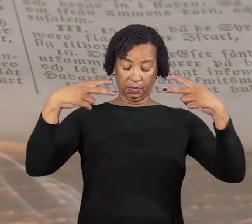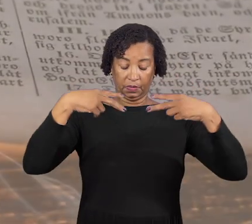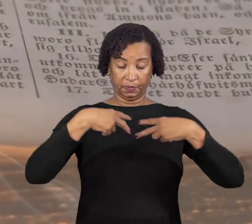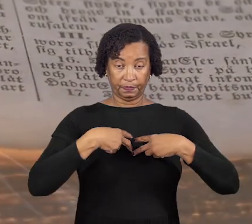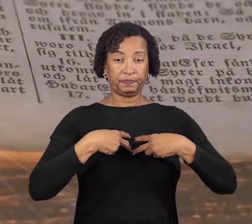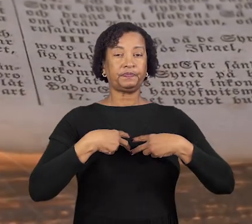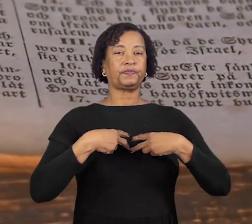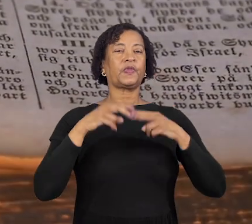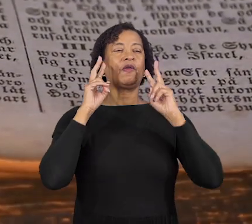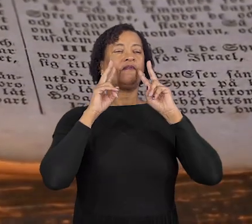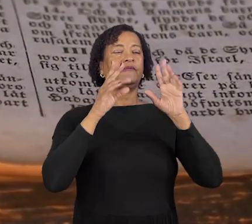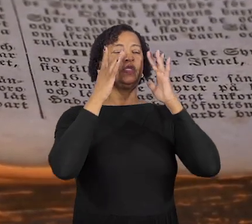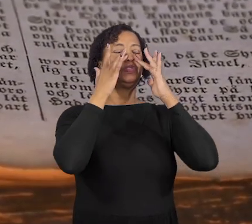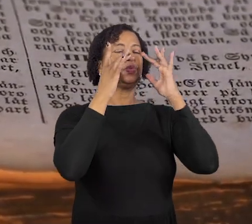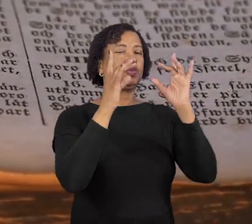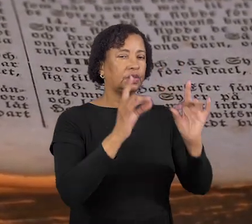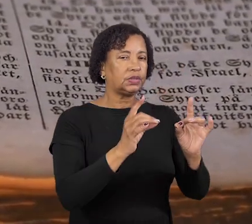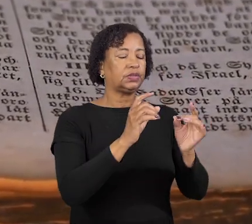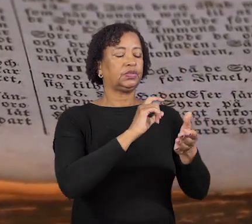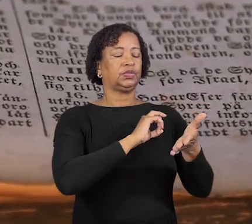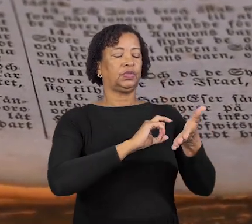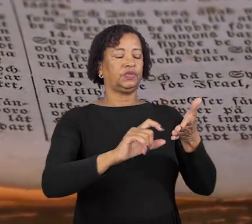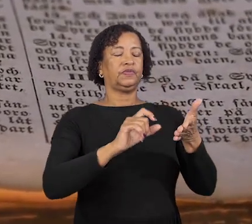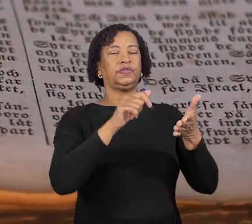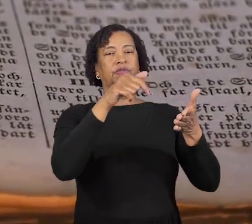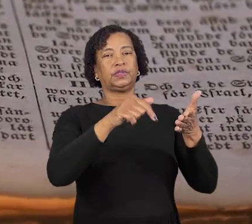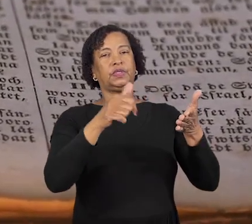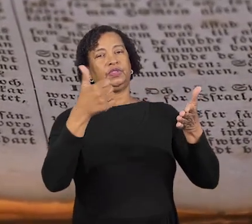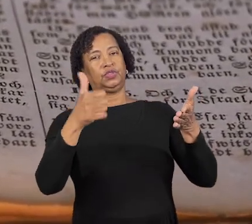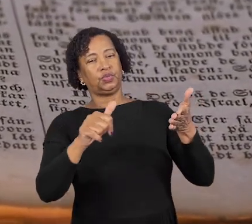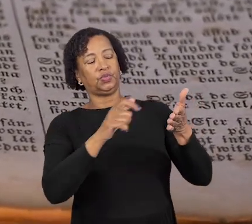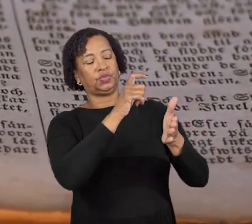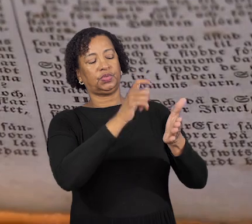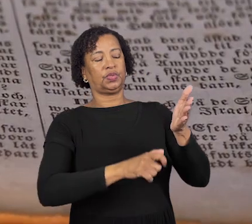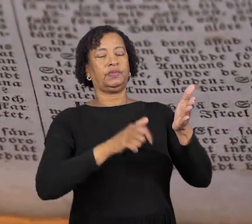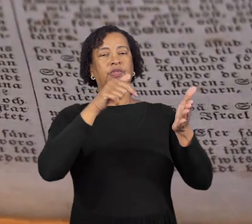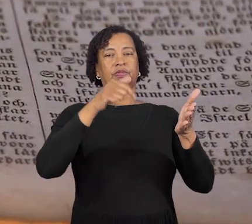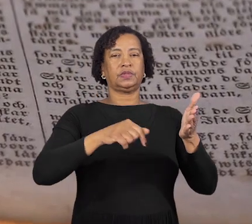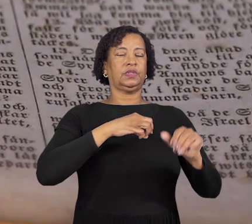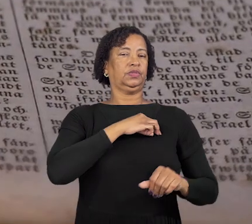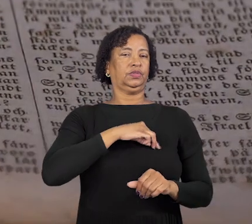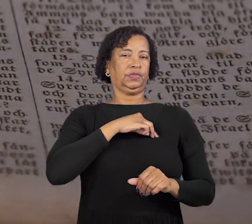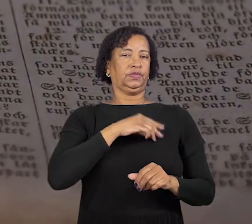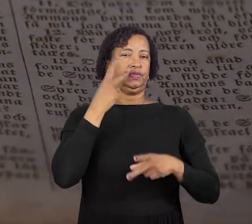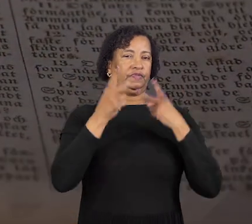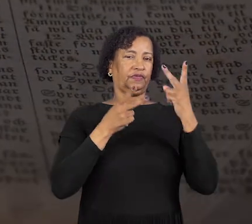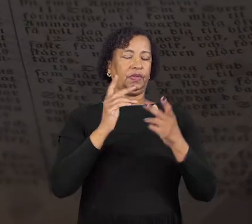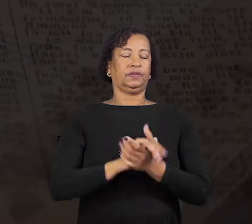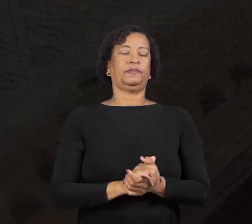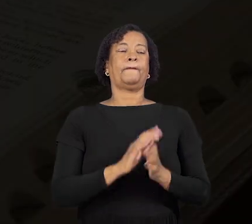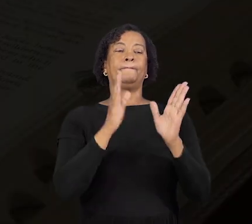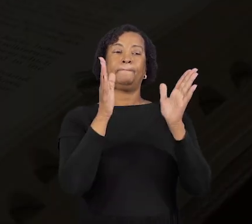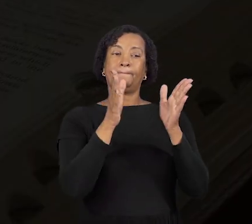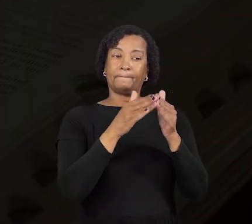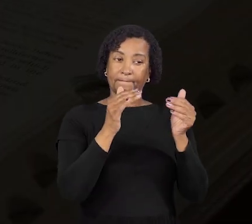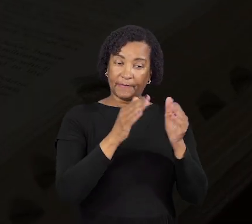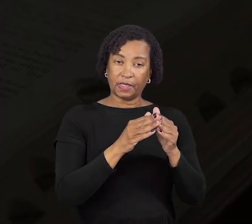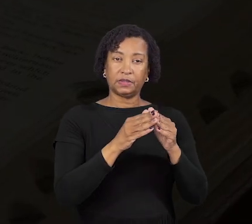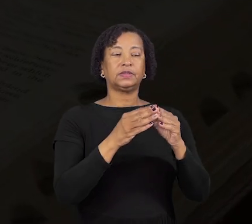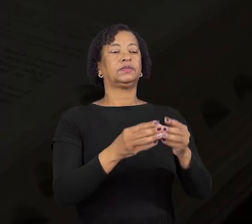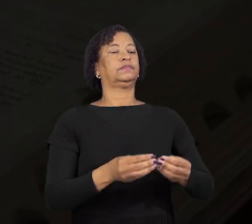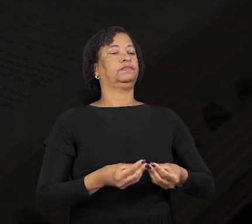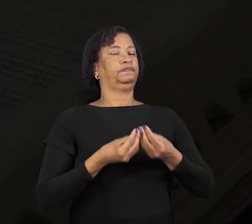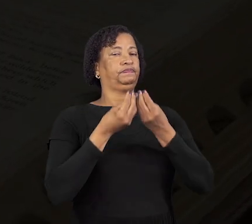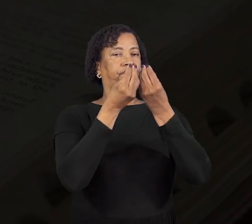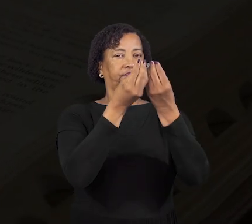dentro. Ouça com atenção os versículos 7 e 11 do capítulo 7 de Mateus. Diz assim, peçam e lhes